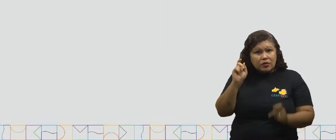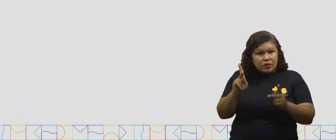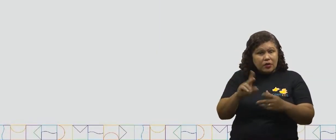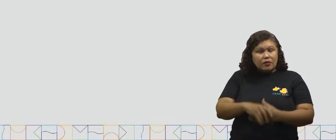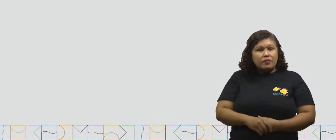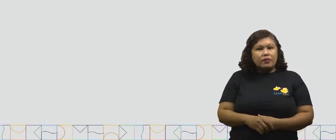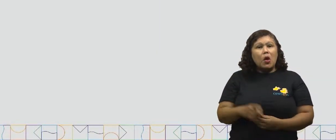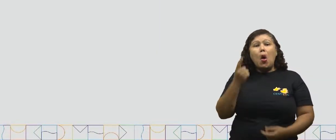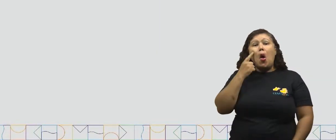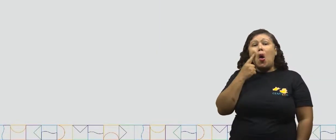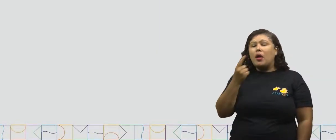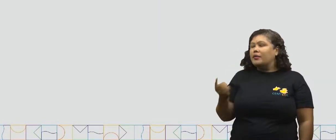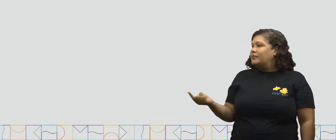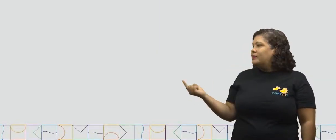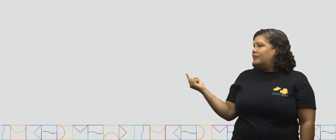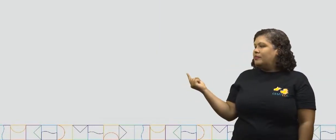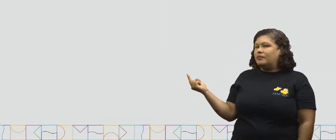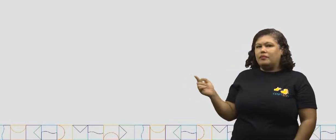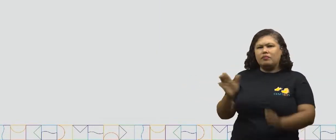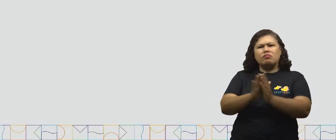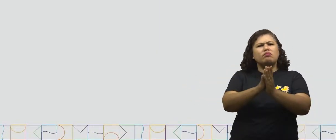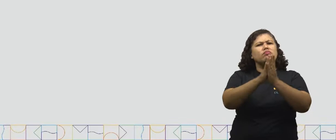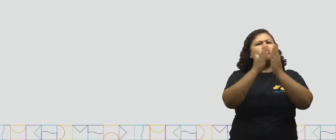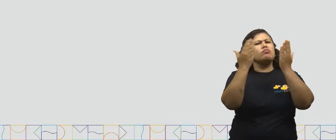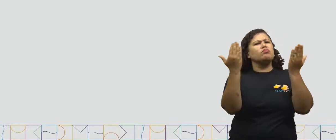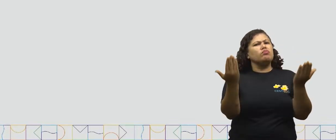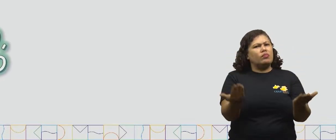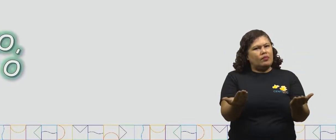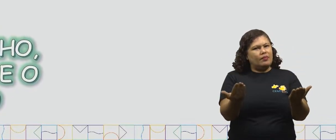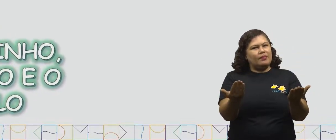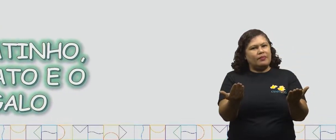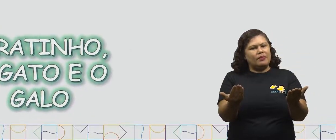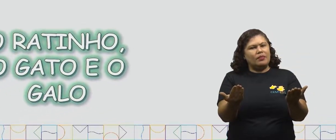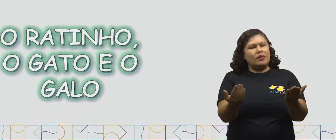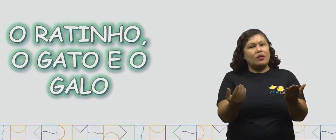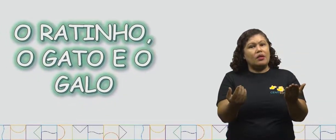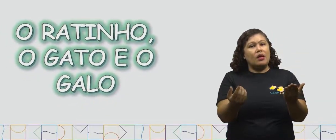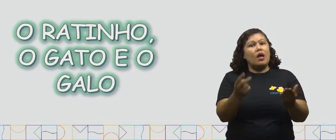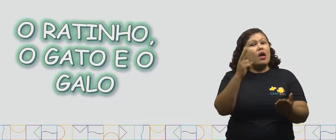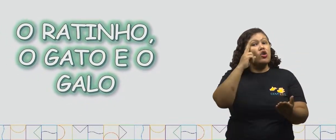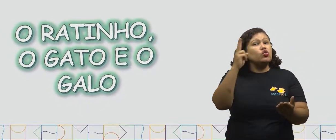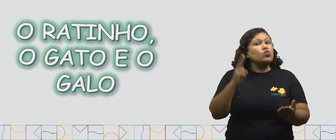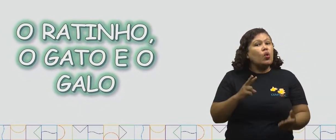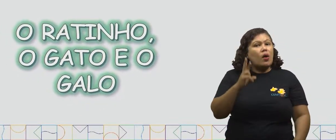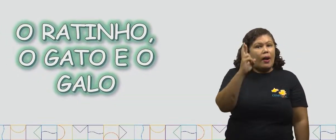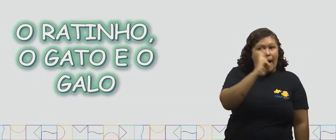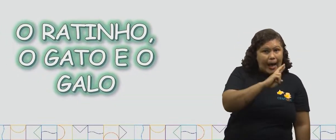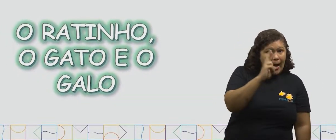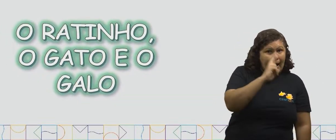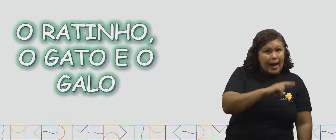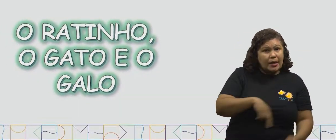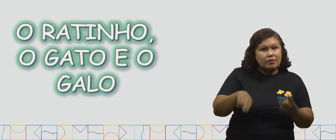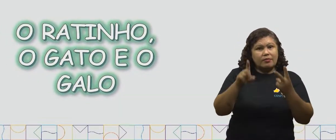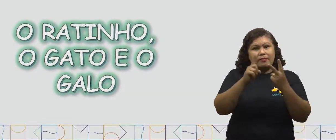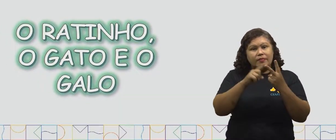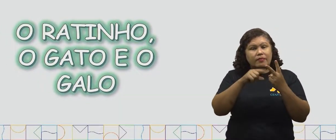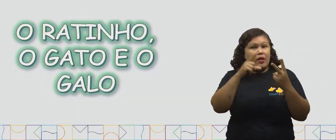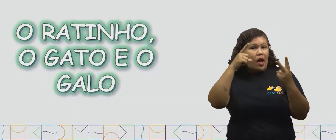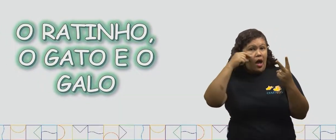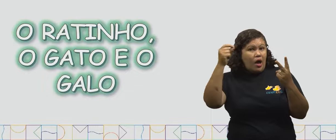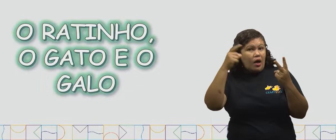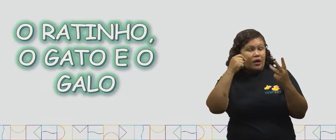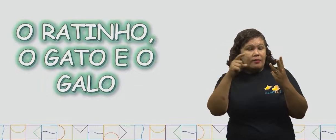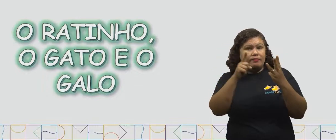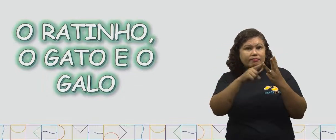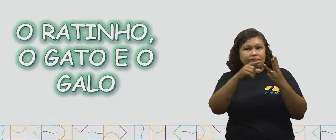Que tal esse livro? Vamos abri-lo? Olha só, é a fábula do ratinho, o gato e o